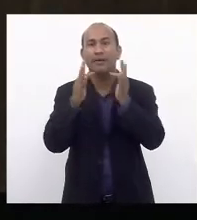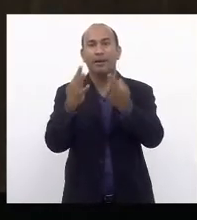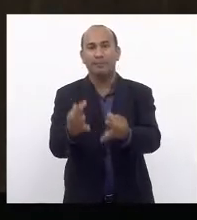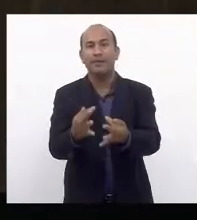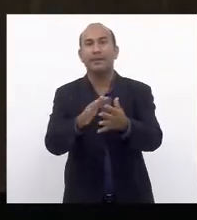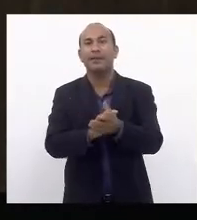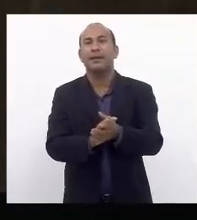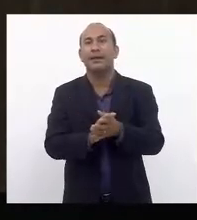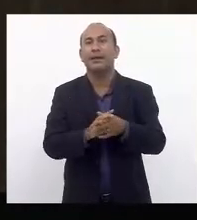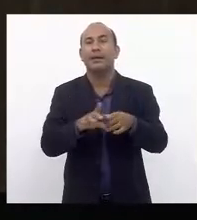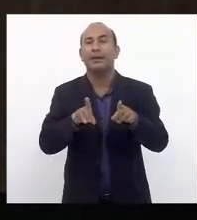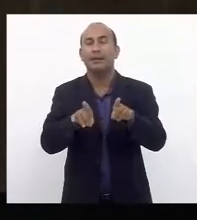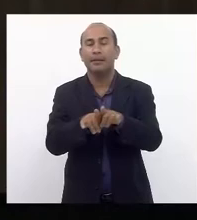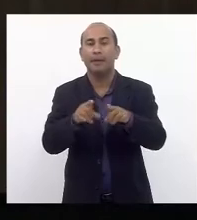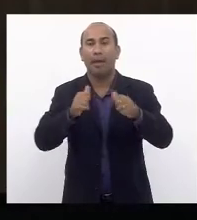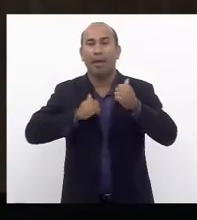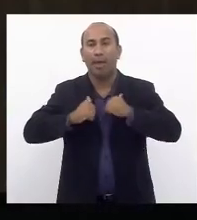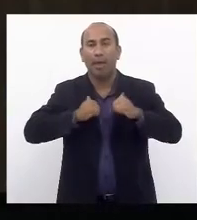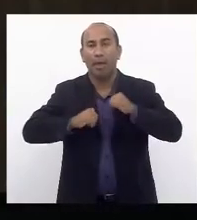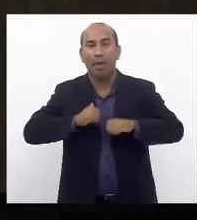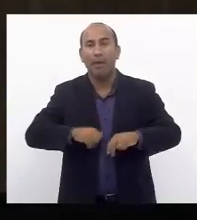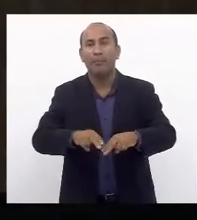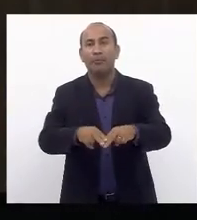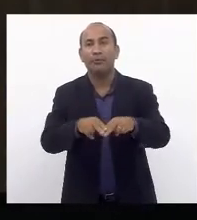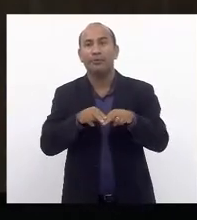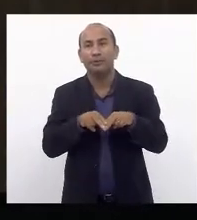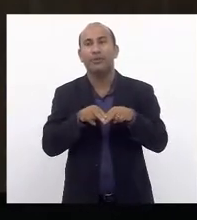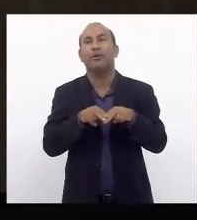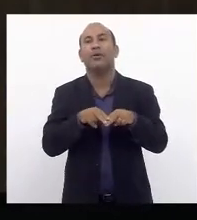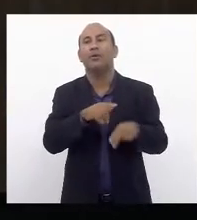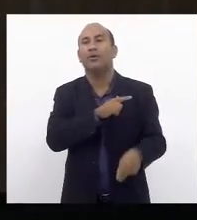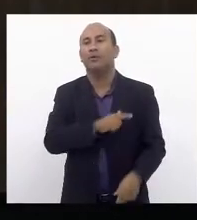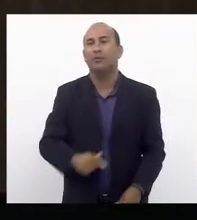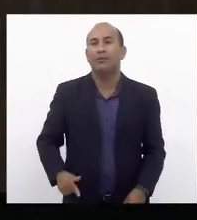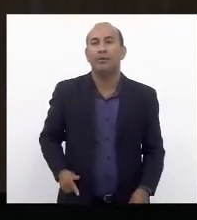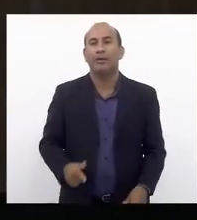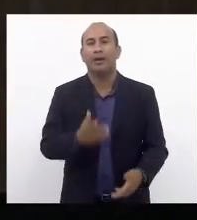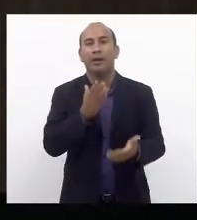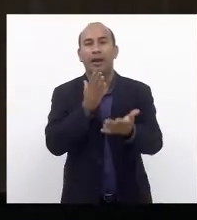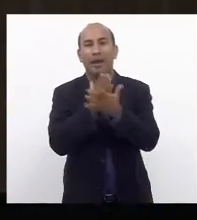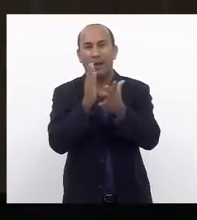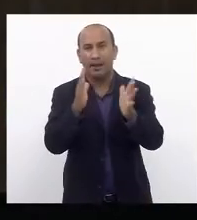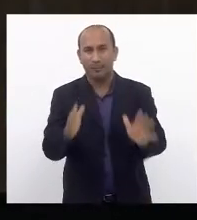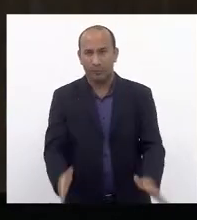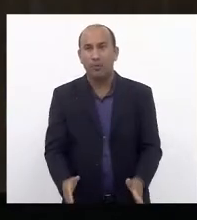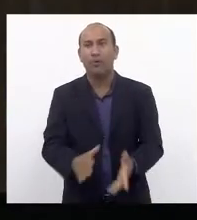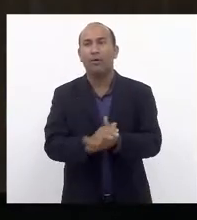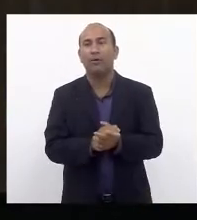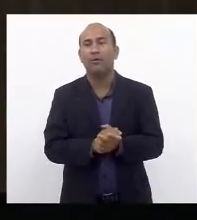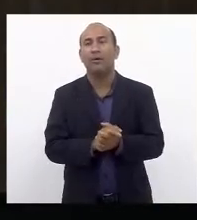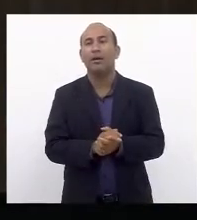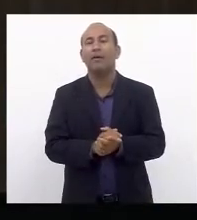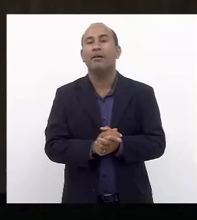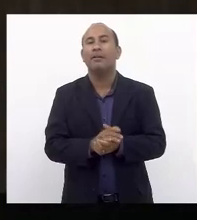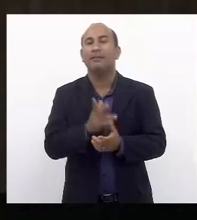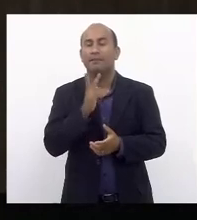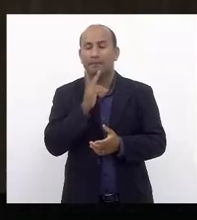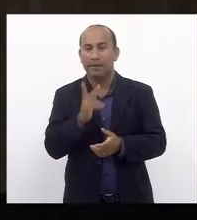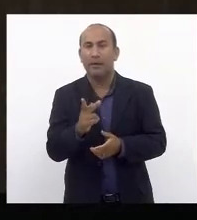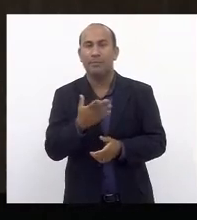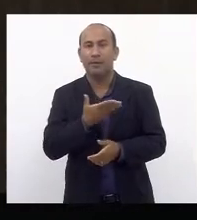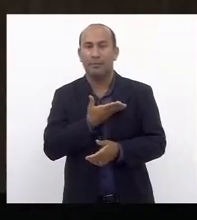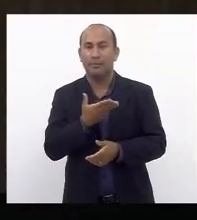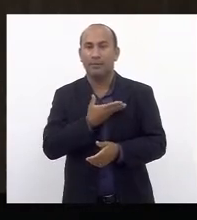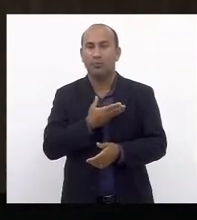que está desesperada porque a mamata no governo Bolsonaro acabou. Fica a minha homenagem ao amigo Siqueira